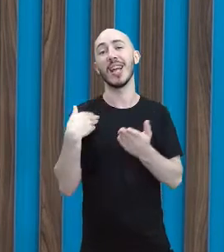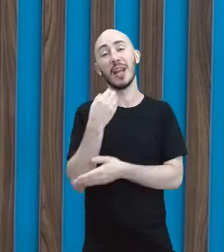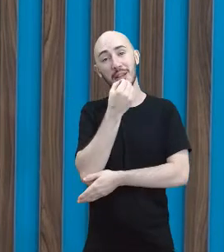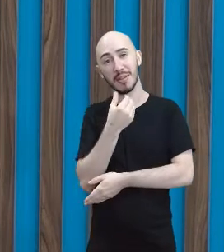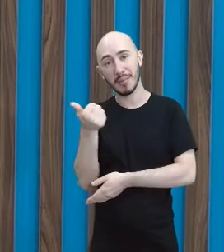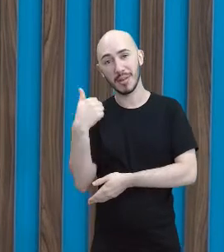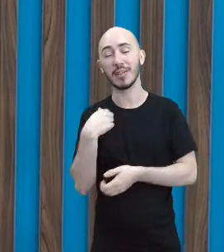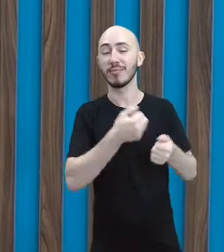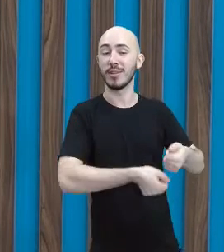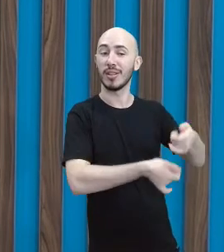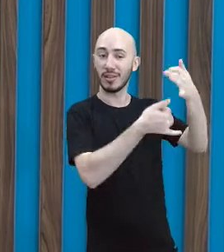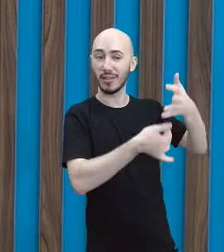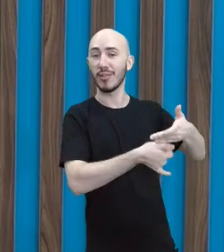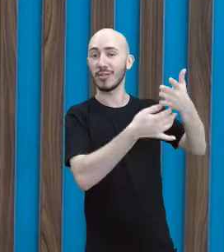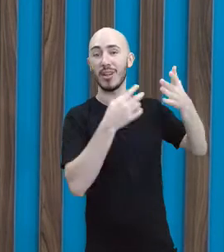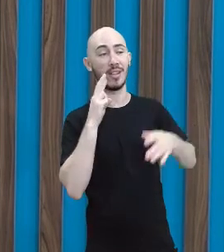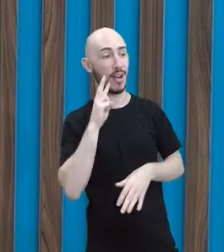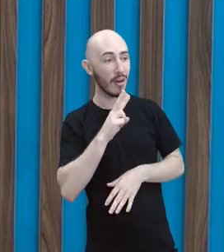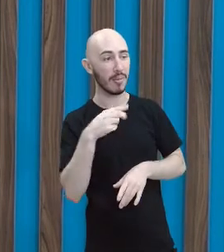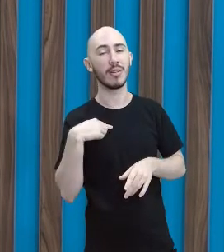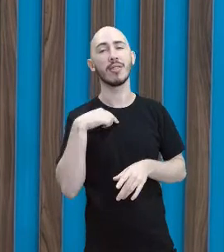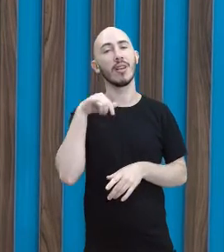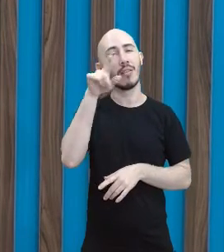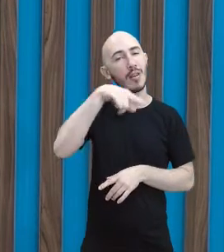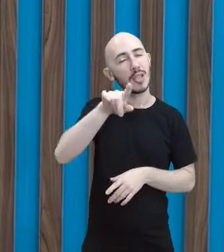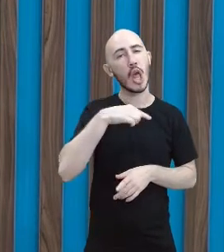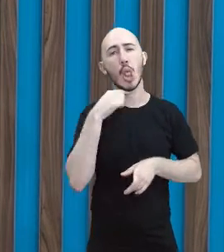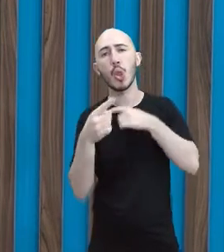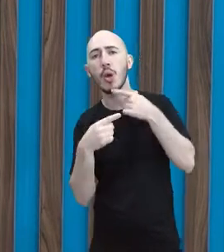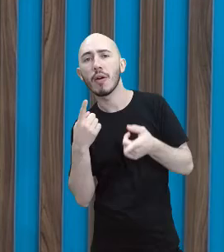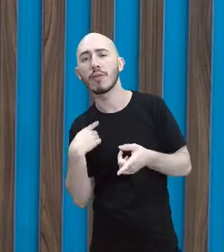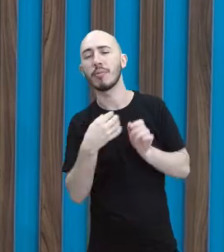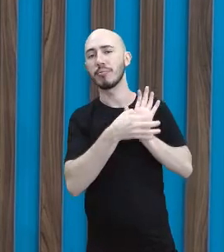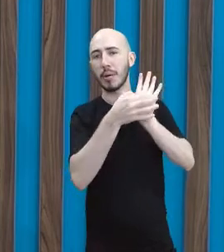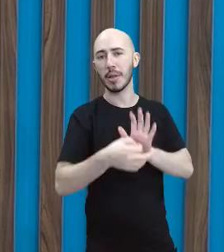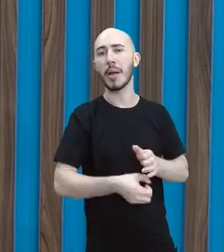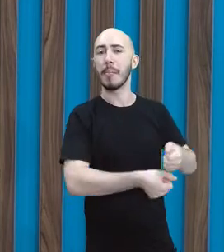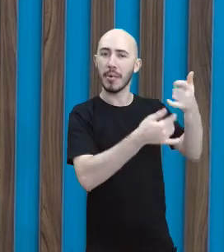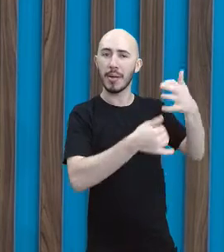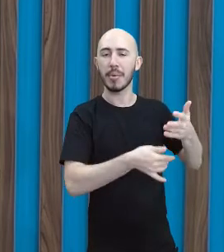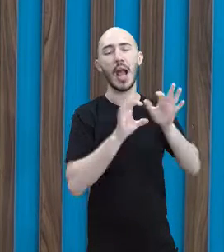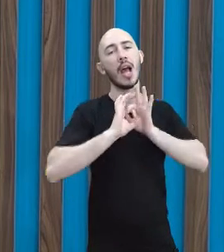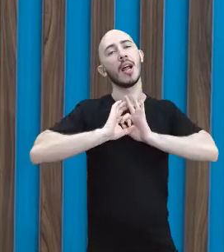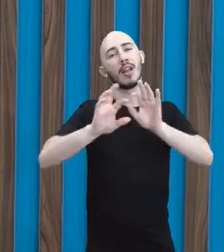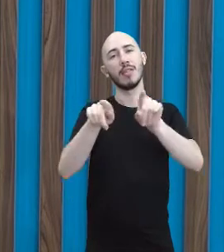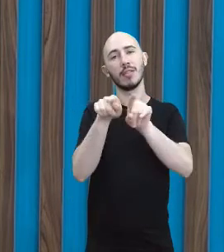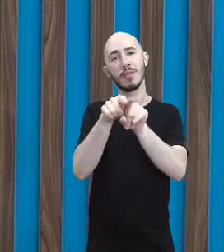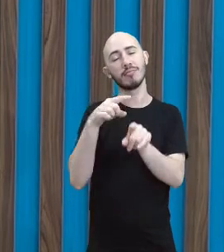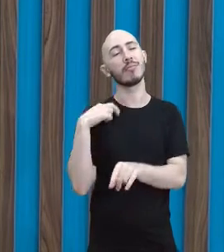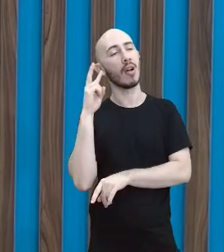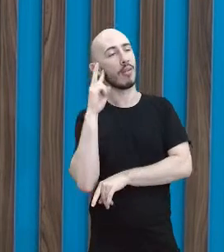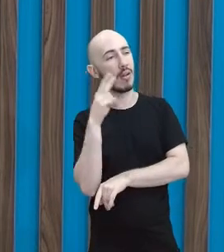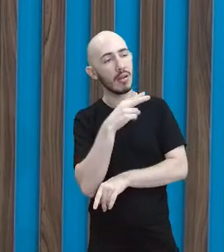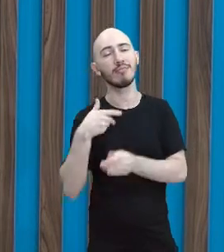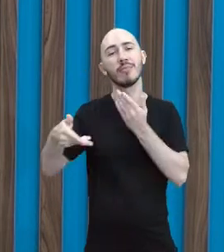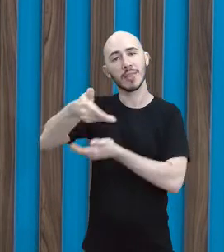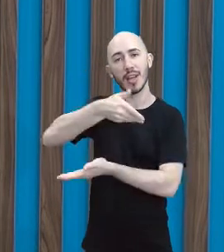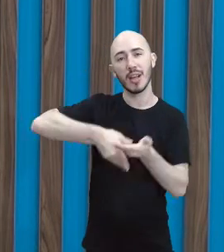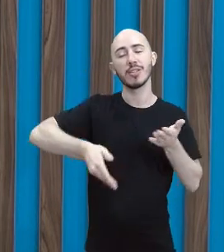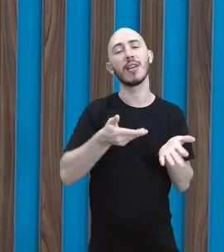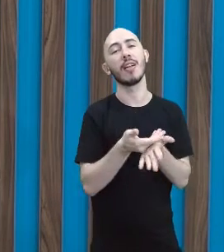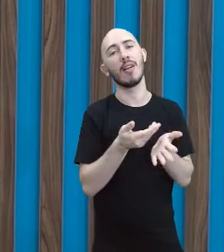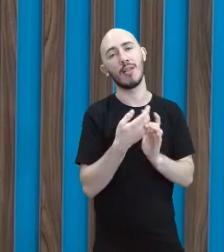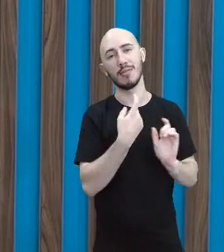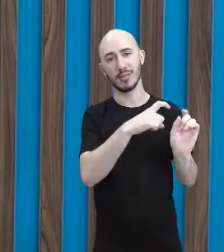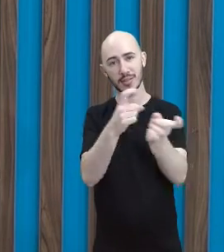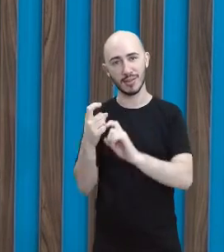no chat, então qualquer dúvida, qualquer comentário, você joga aqui no chat que a gente vai passando aqui para o professor e vamos